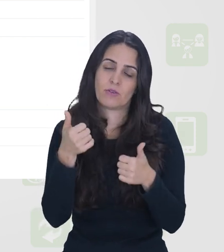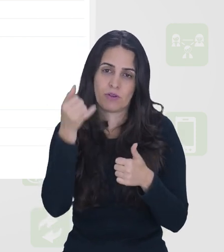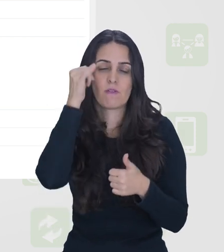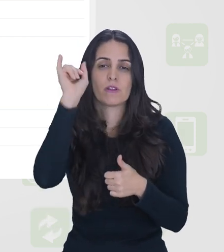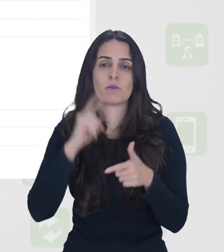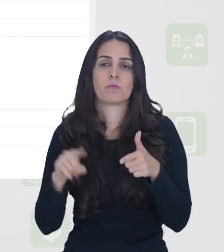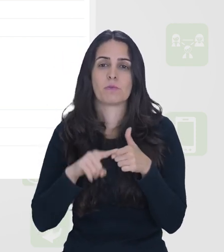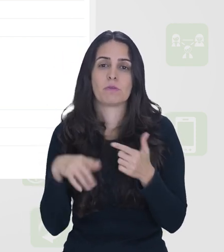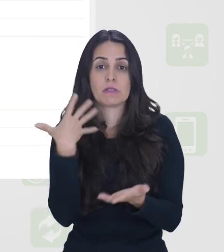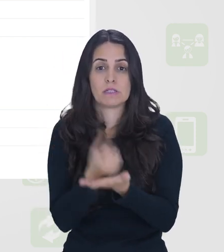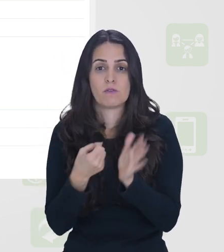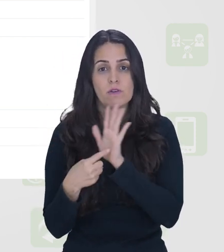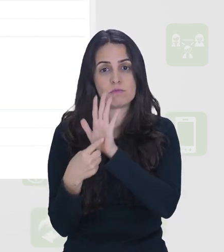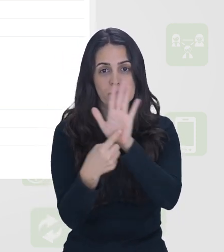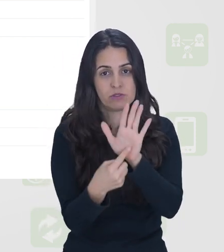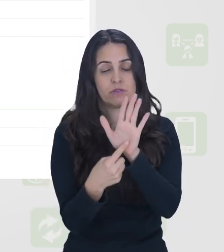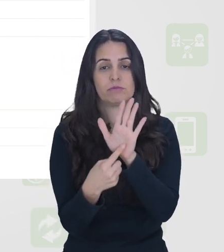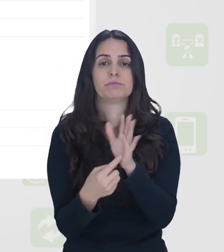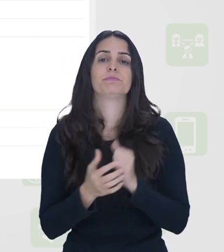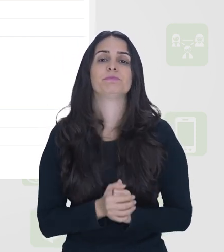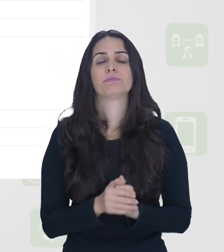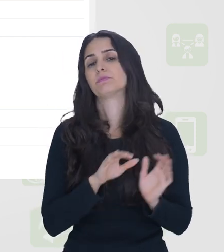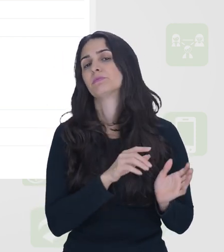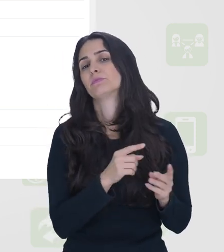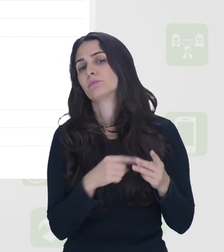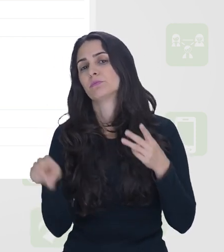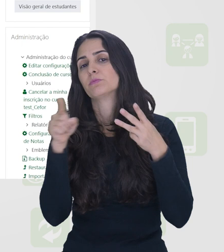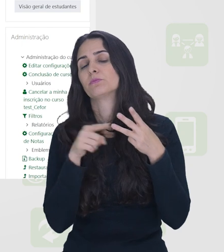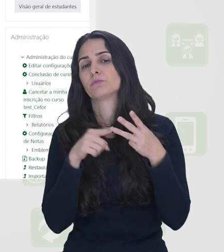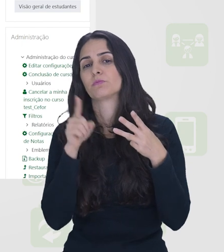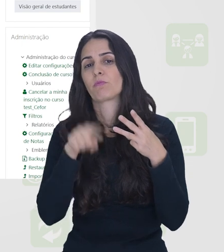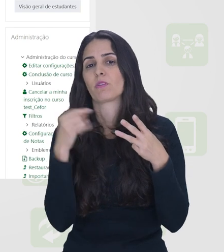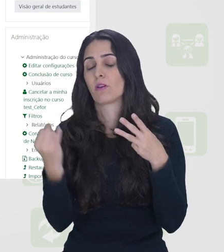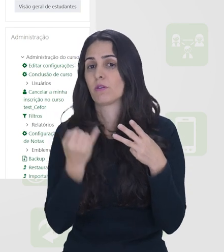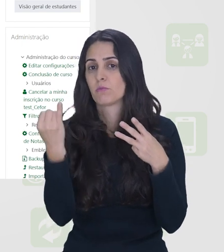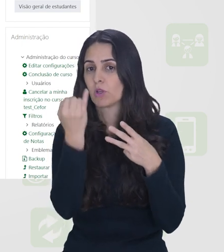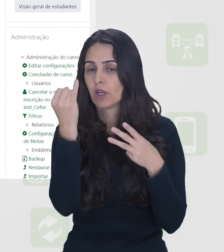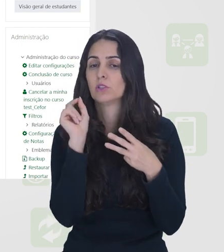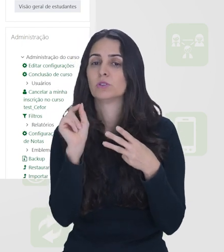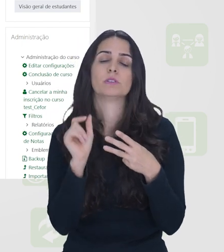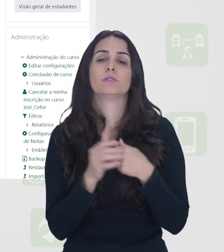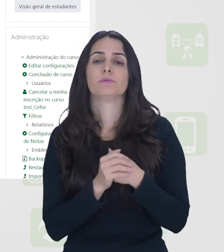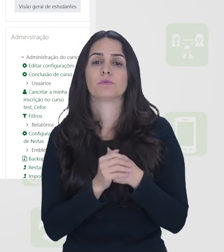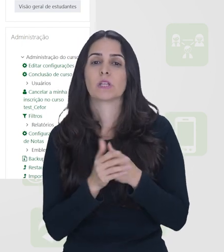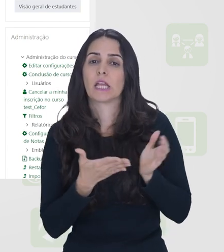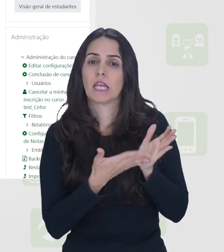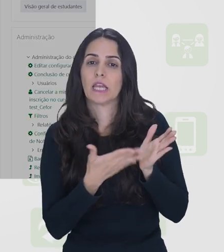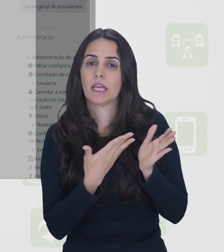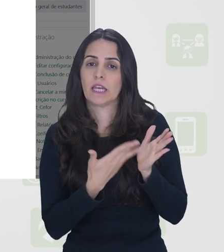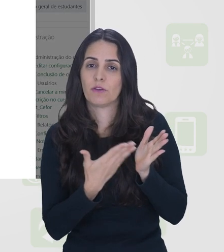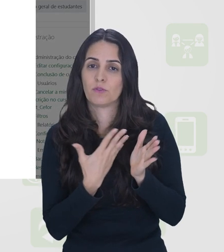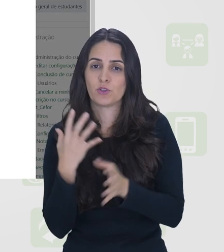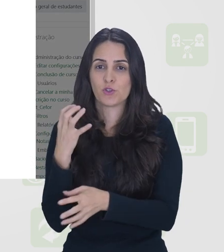ok Então é só salvar e mostrar e a gente vai agora para outra opção é que é importante no check list que é